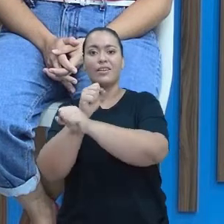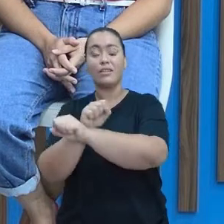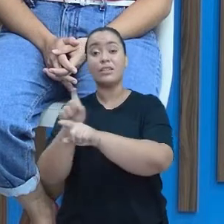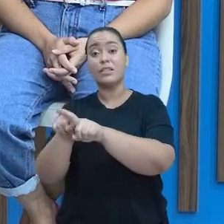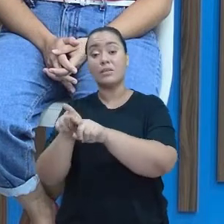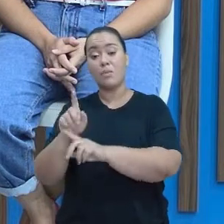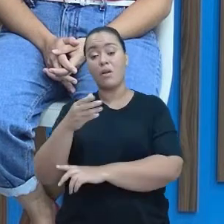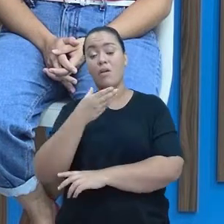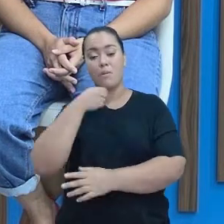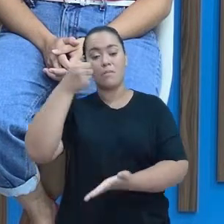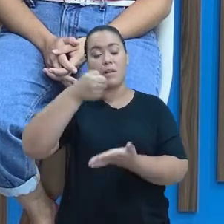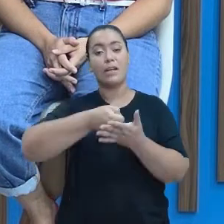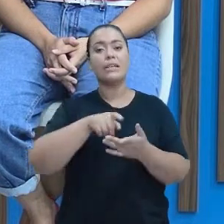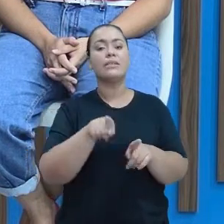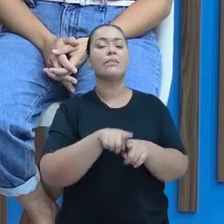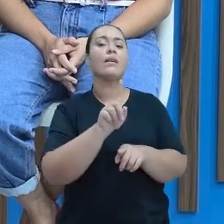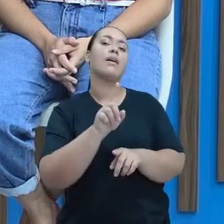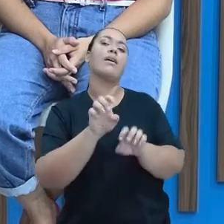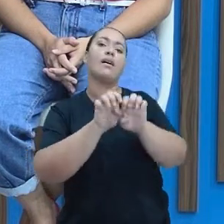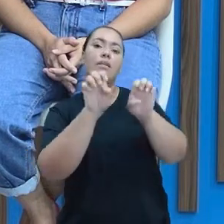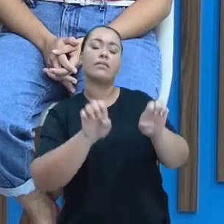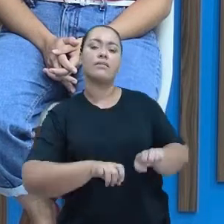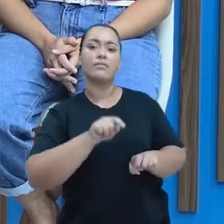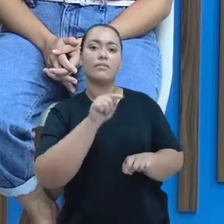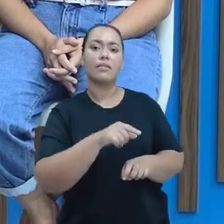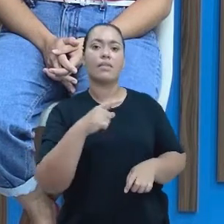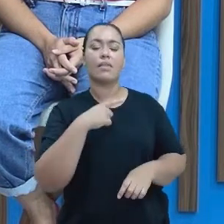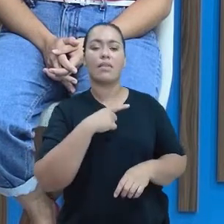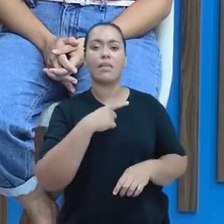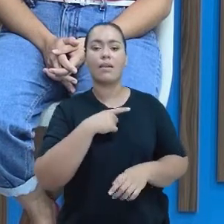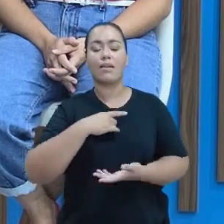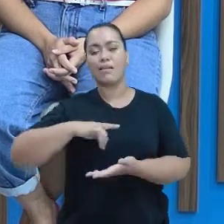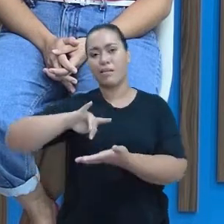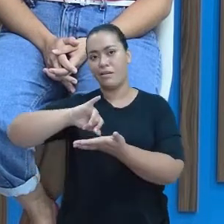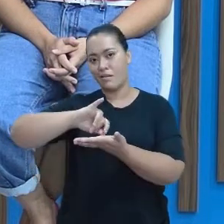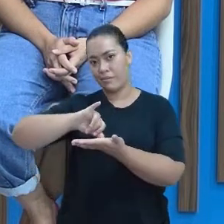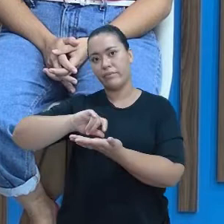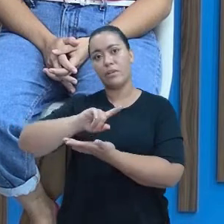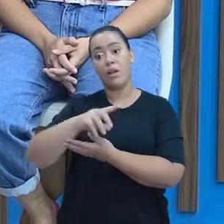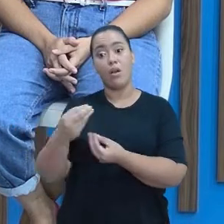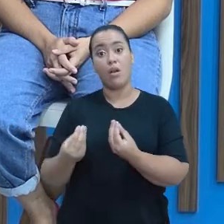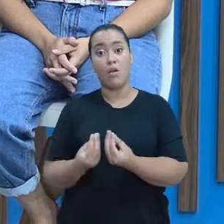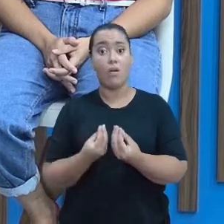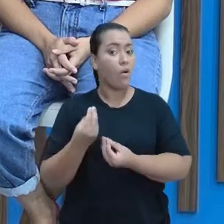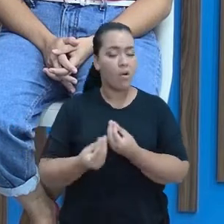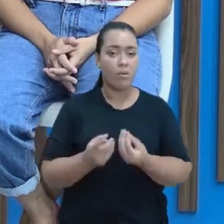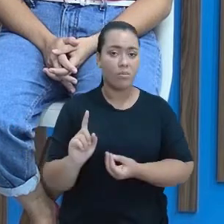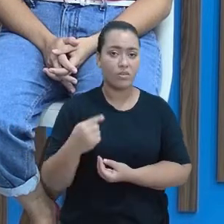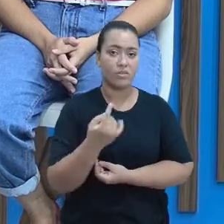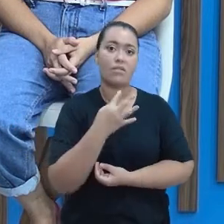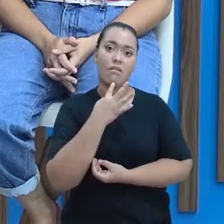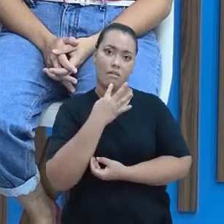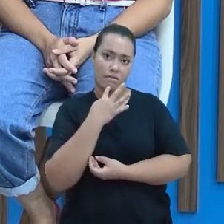patriarcal e essa estrutura do capitalismo, como a gente conhece o capitalismo,